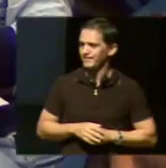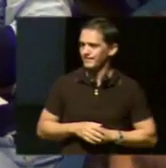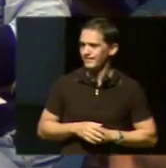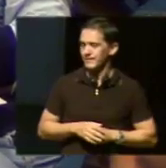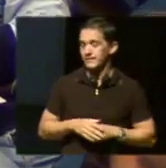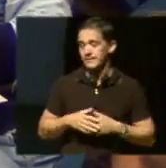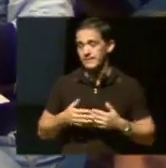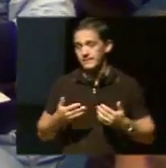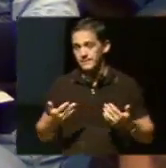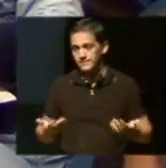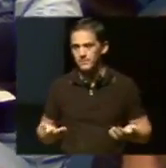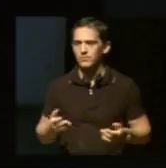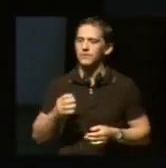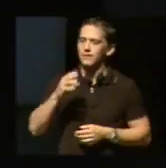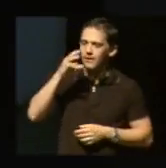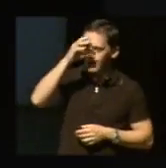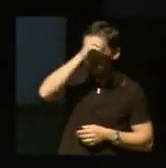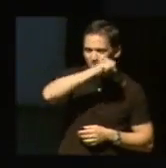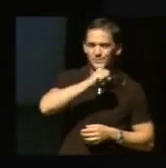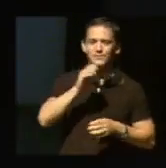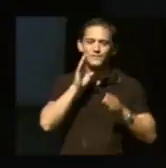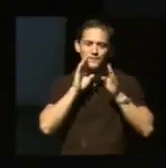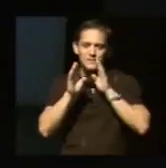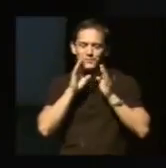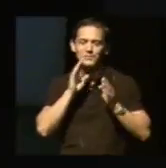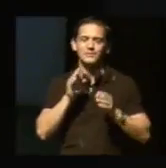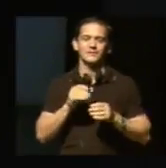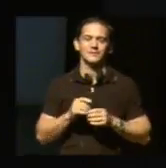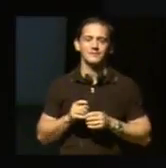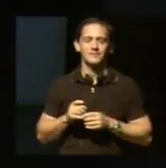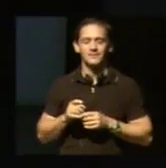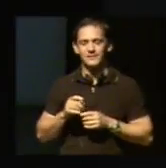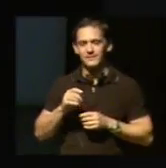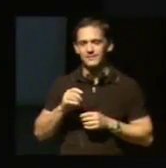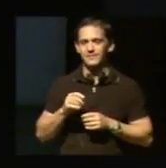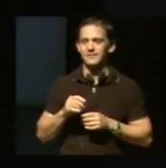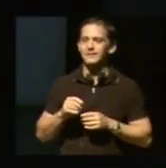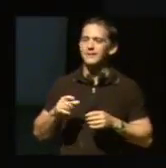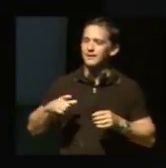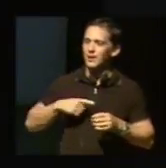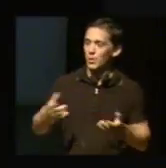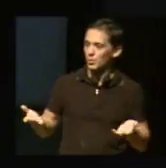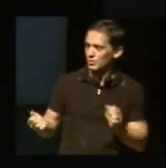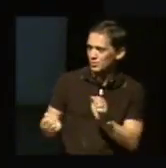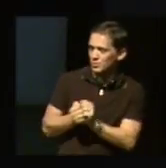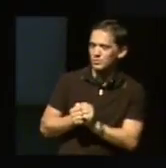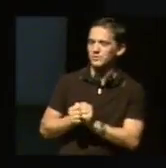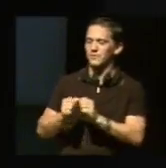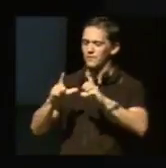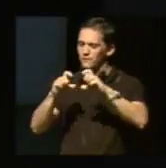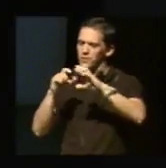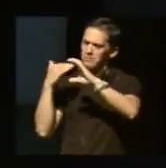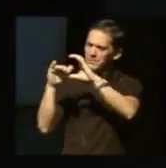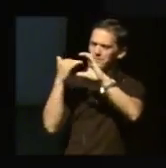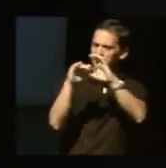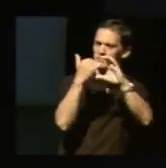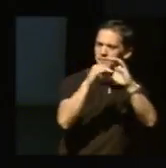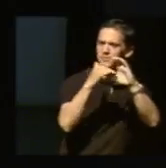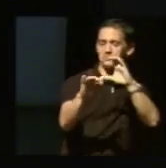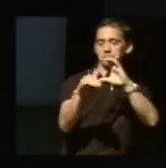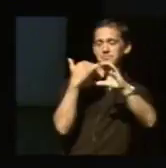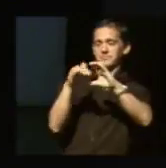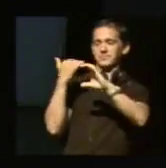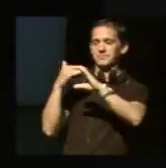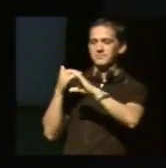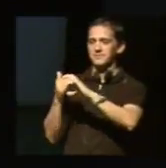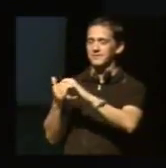Pois bem, aprendeu a mexer no Facebook, está hoje se comunicando conosco, mandando fotografia, recebendo fotografia. Essa